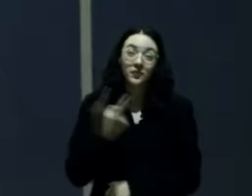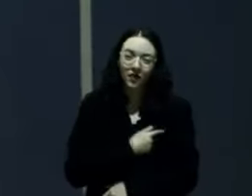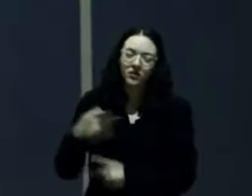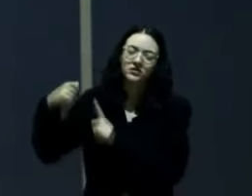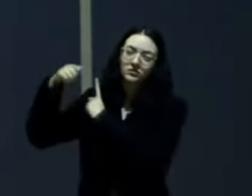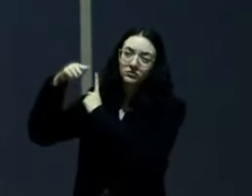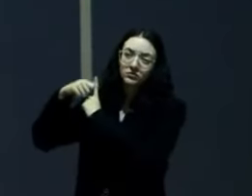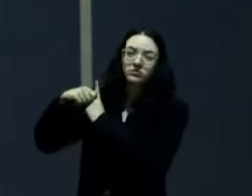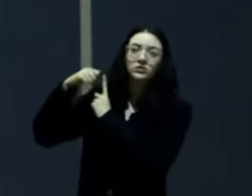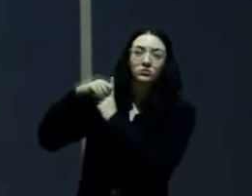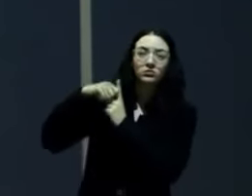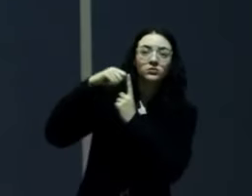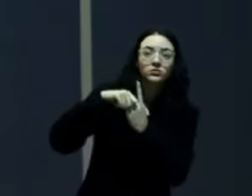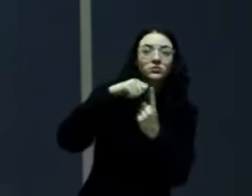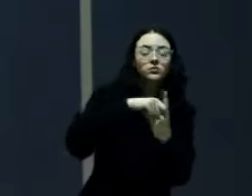corre o risco